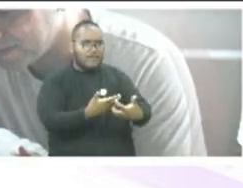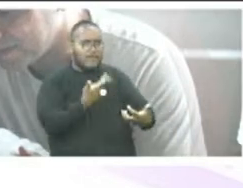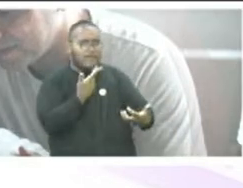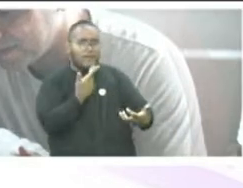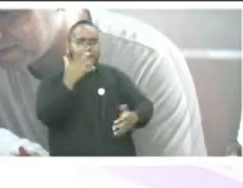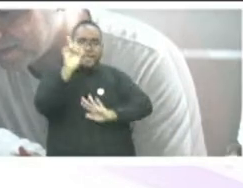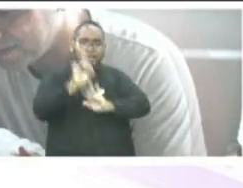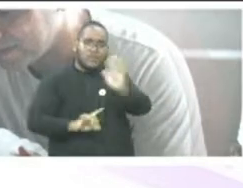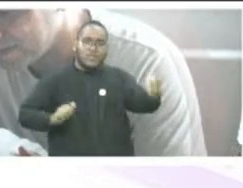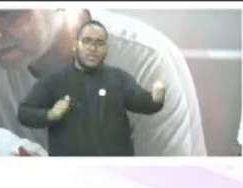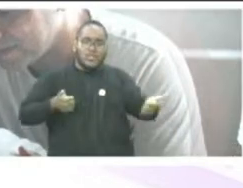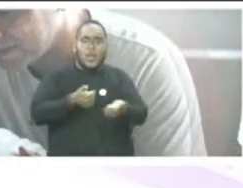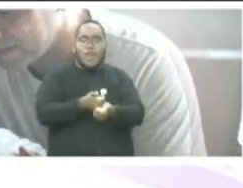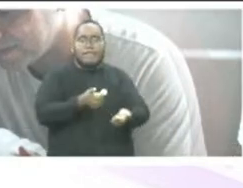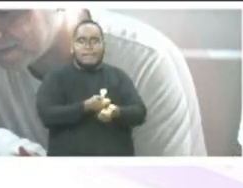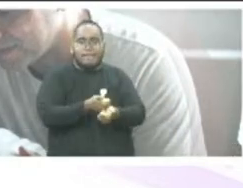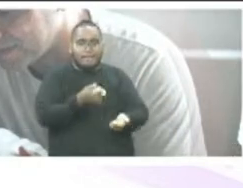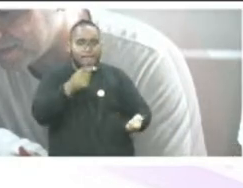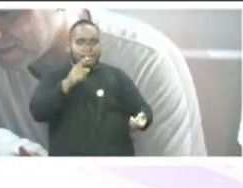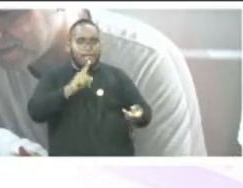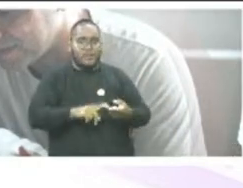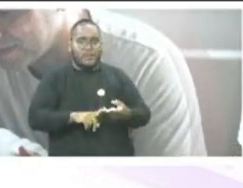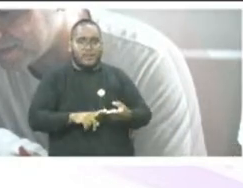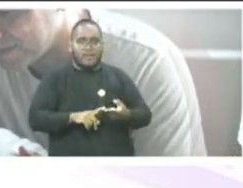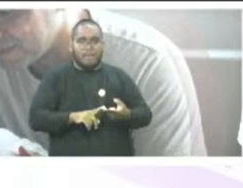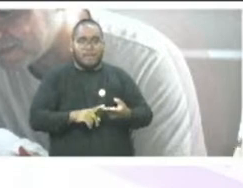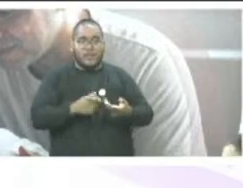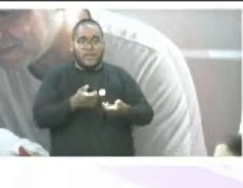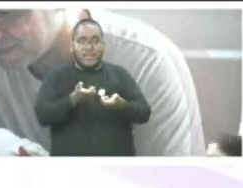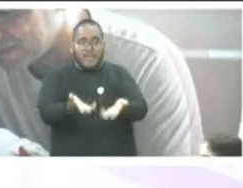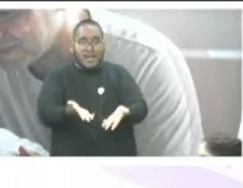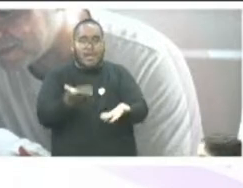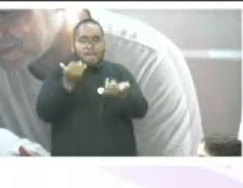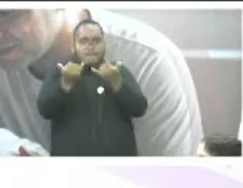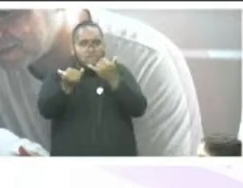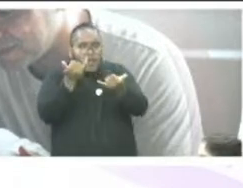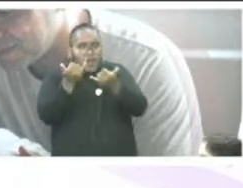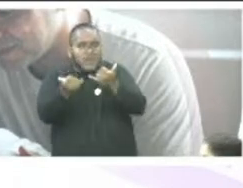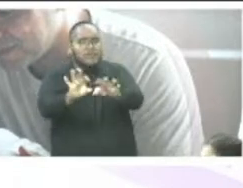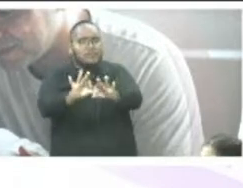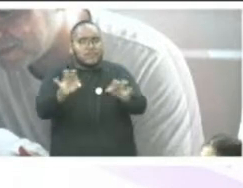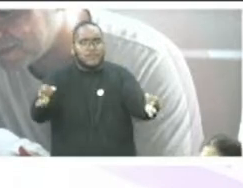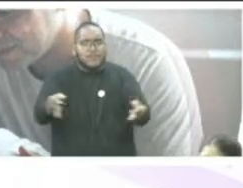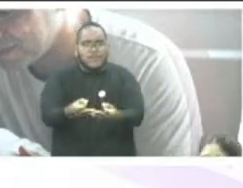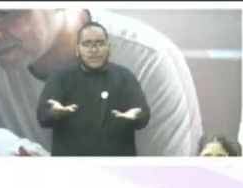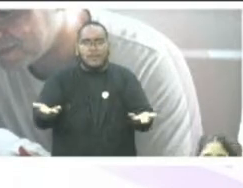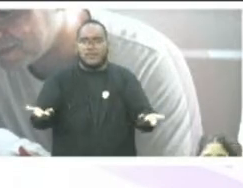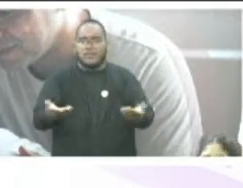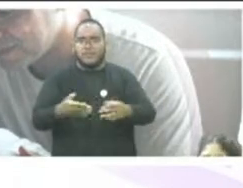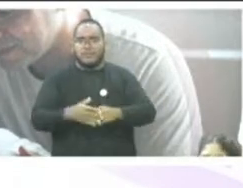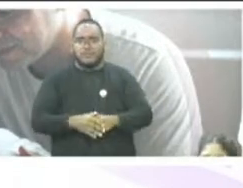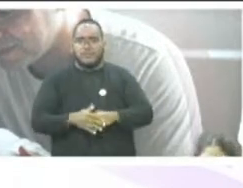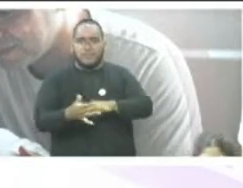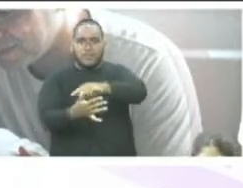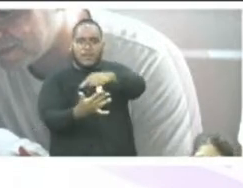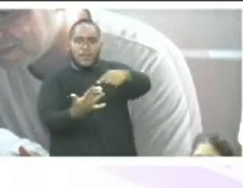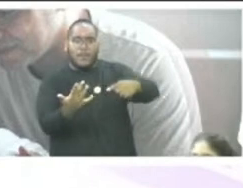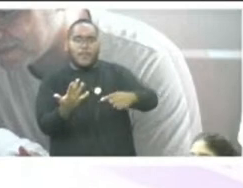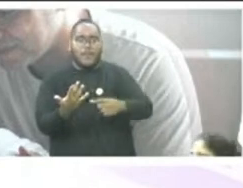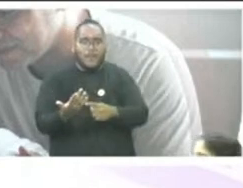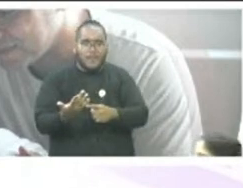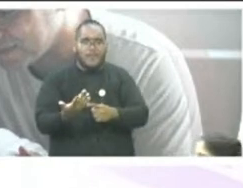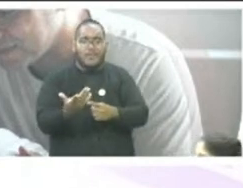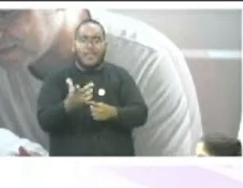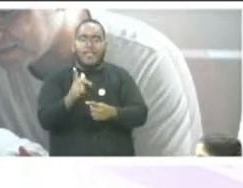acompanhante, a gente está falando de consentimento informado com as famílias. Então, tudo isso extravasa, né, entra